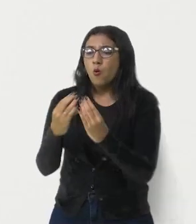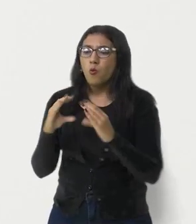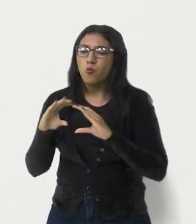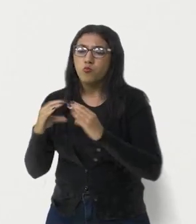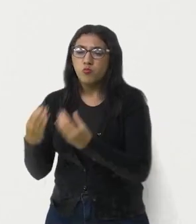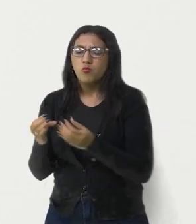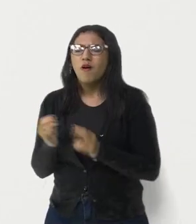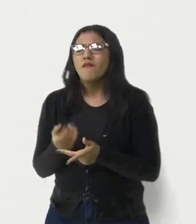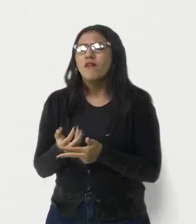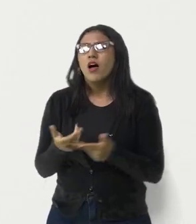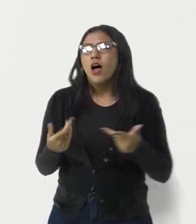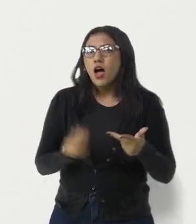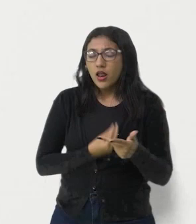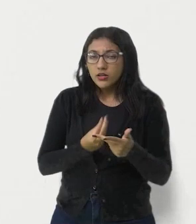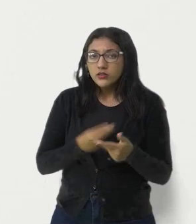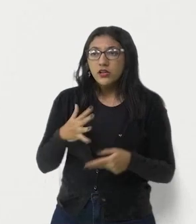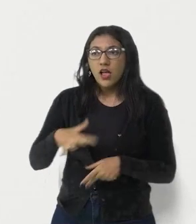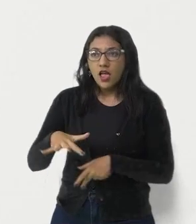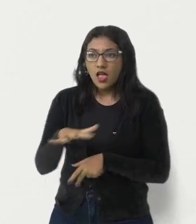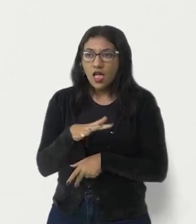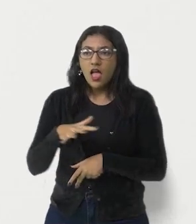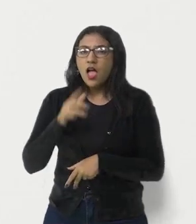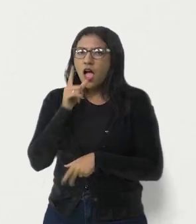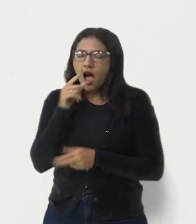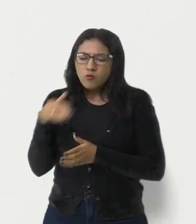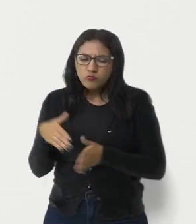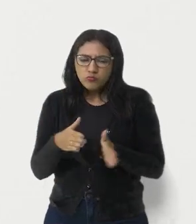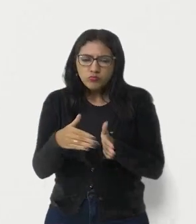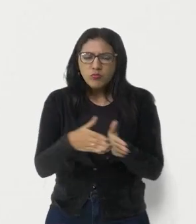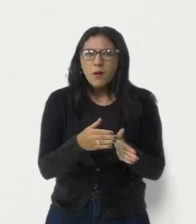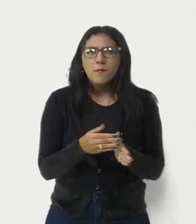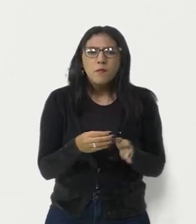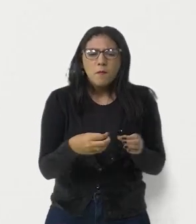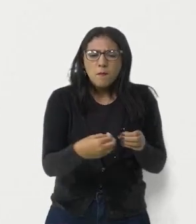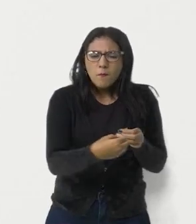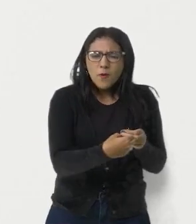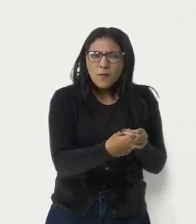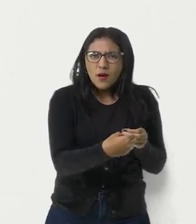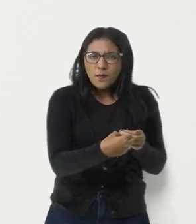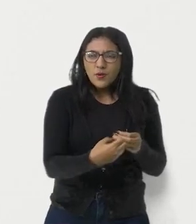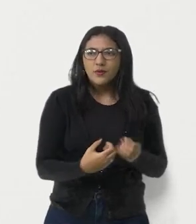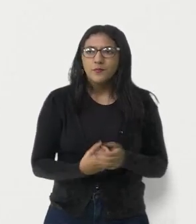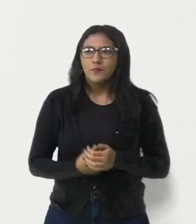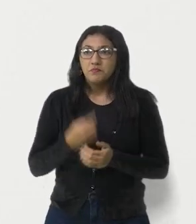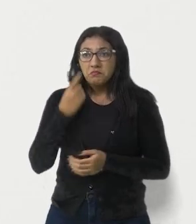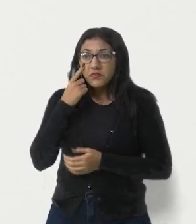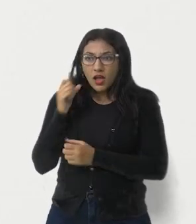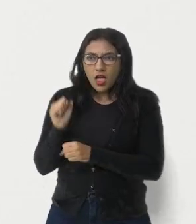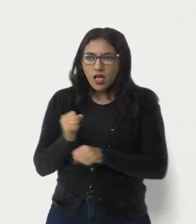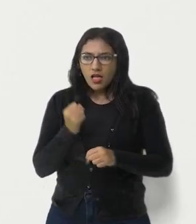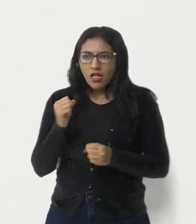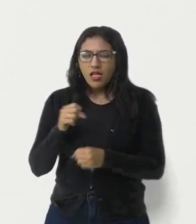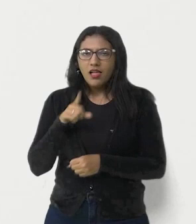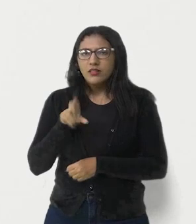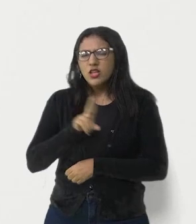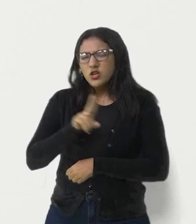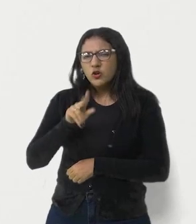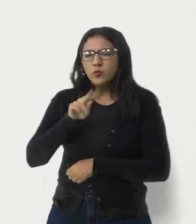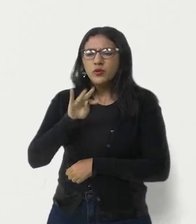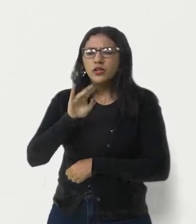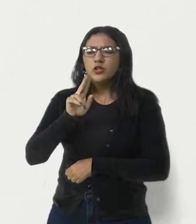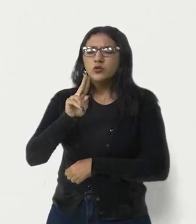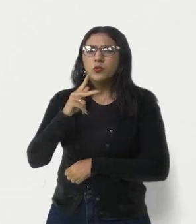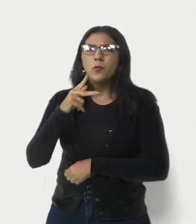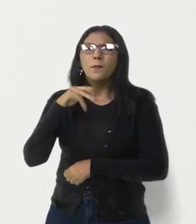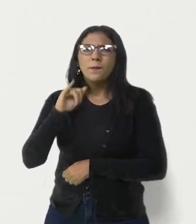alto Rio Negro, assim também como nos seus afluentes. E aí, como curiosidade, a piaçava, ela vem do tupi, que